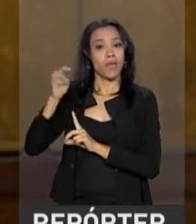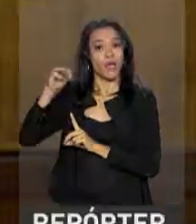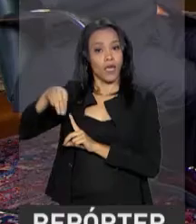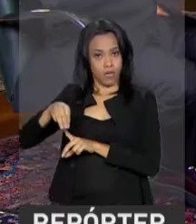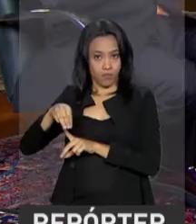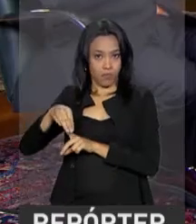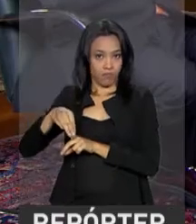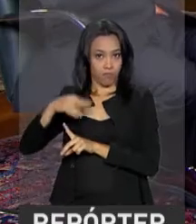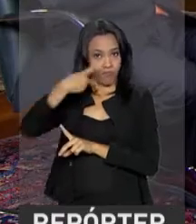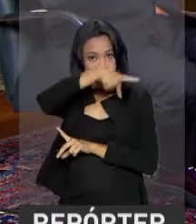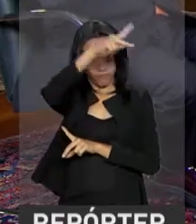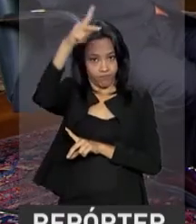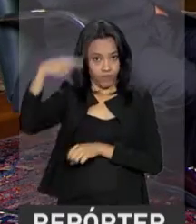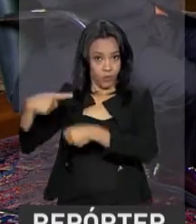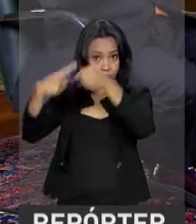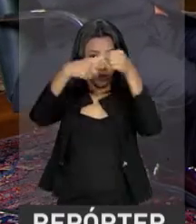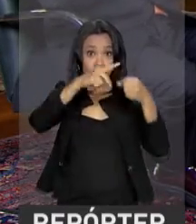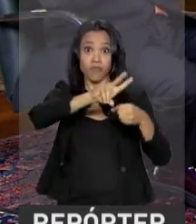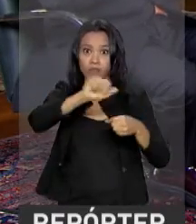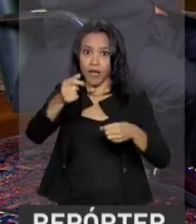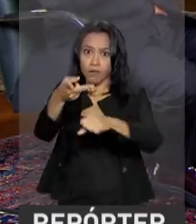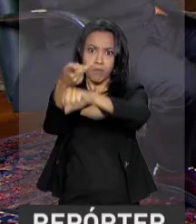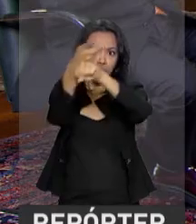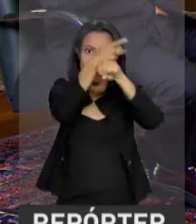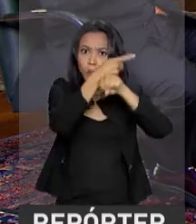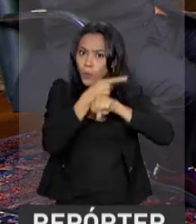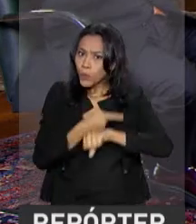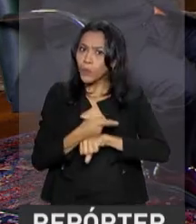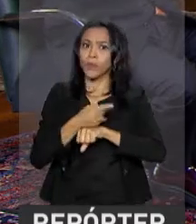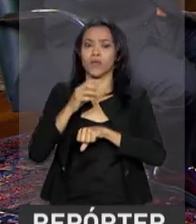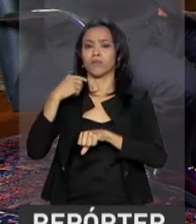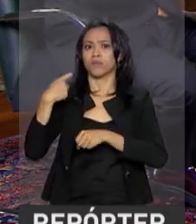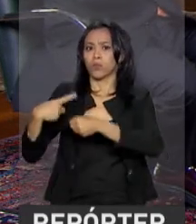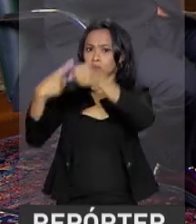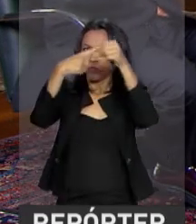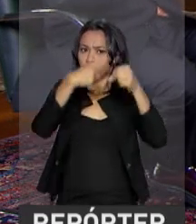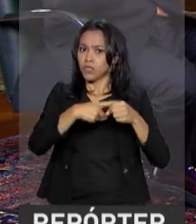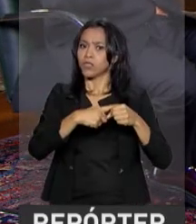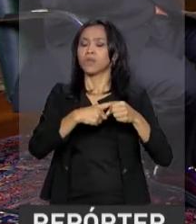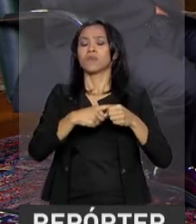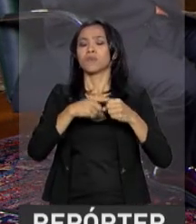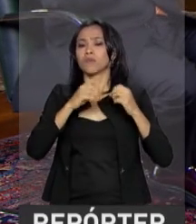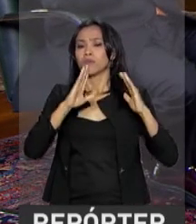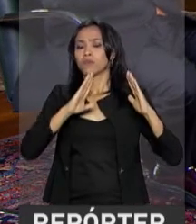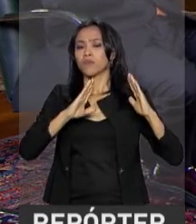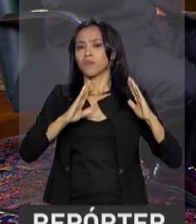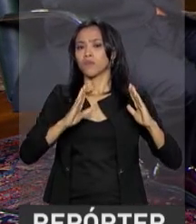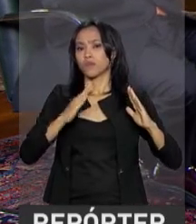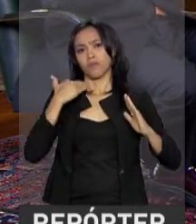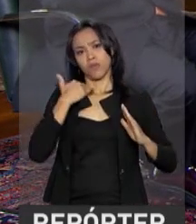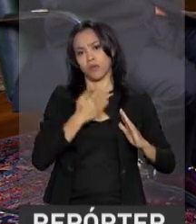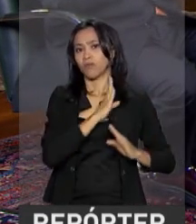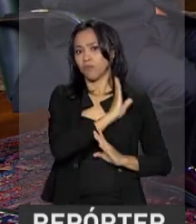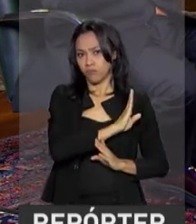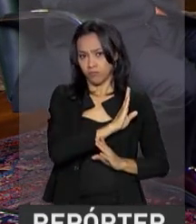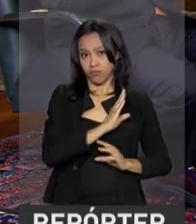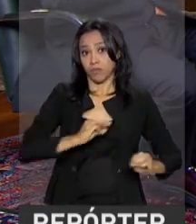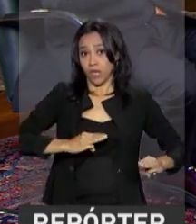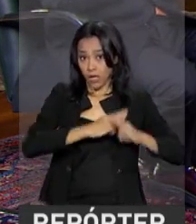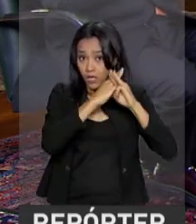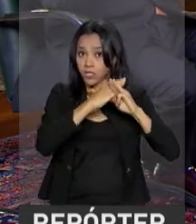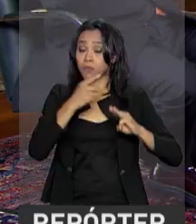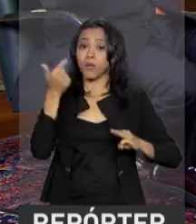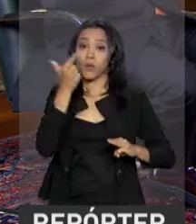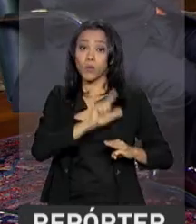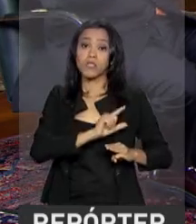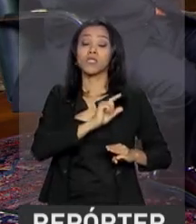aumentar seguramente muita procura dos municípios na caixa econômica federal com a garantia do fpm para obter